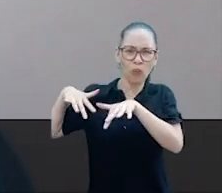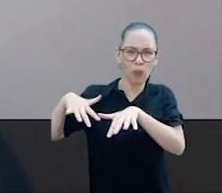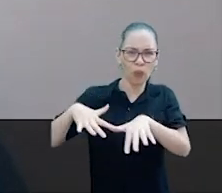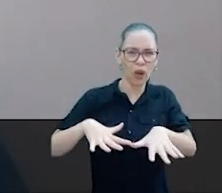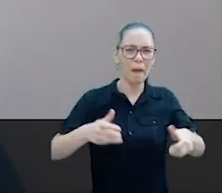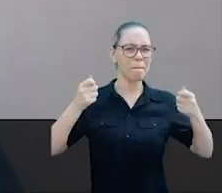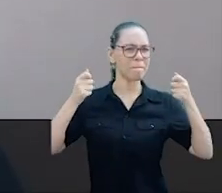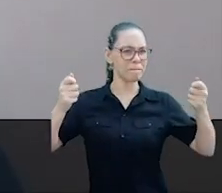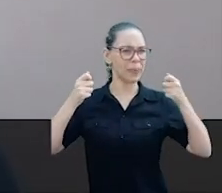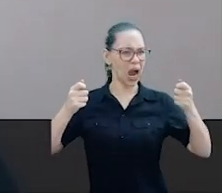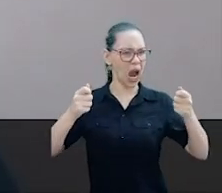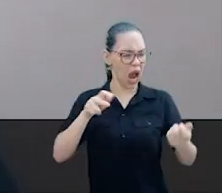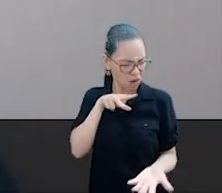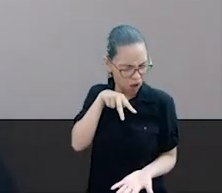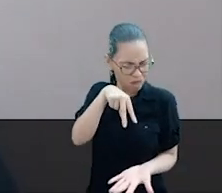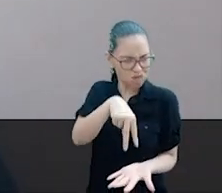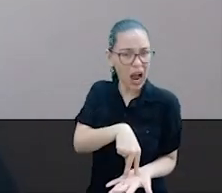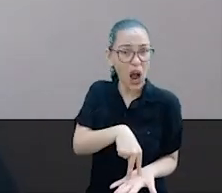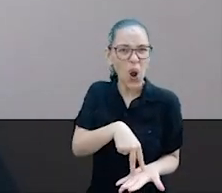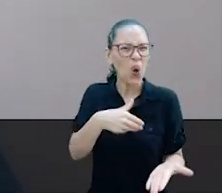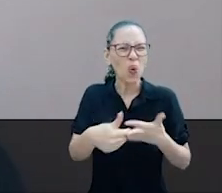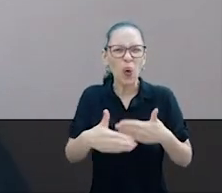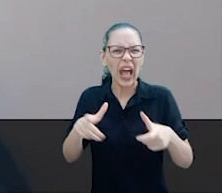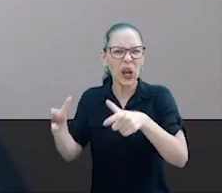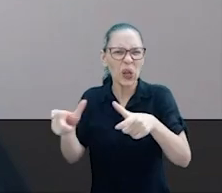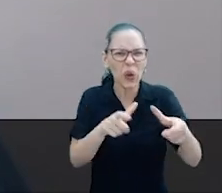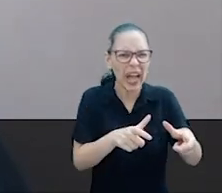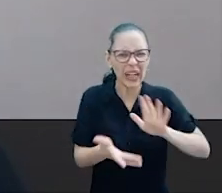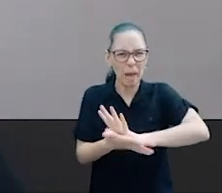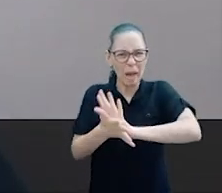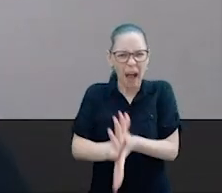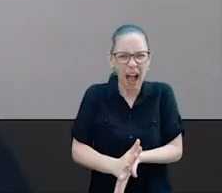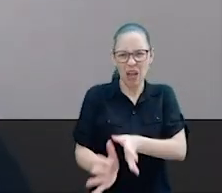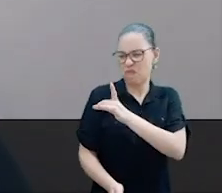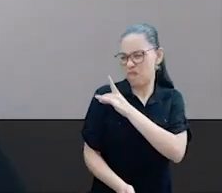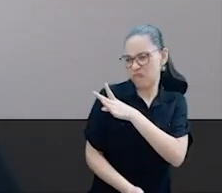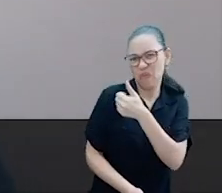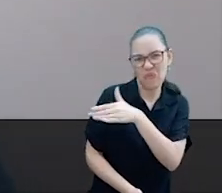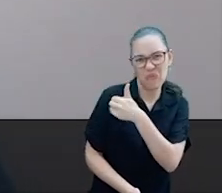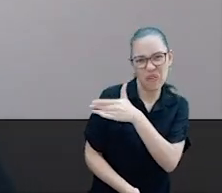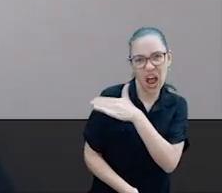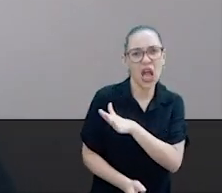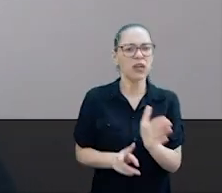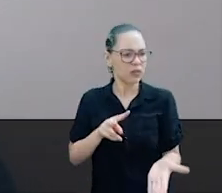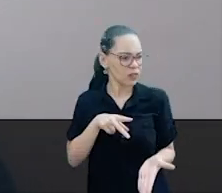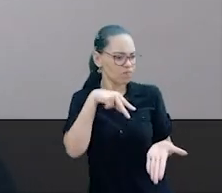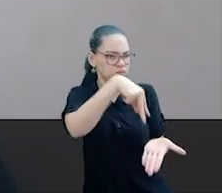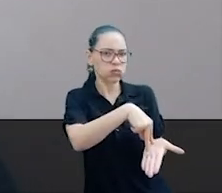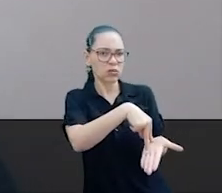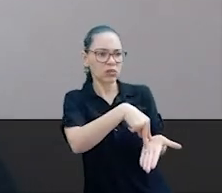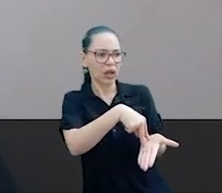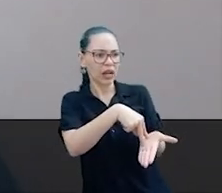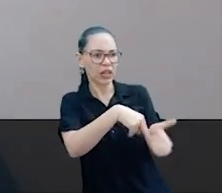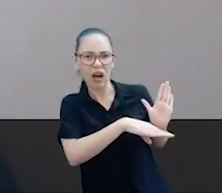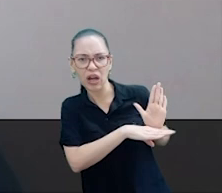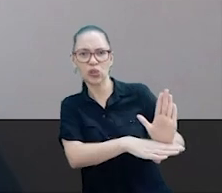militante o tempo todo, de todas as causas. Onde houvesse opressão, discriminação negativa, ele